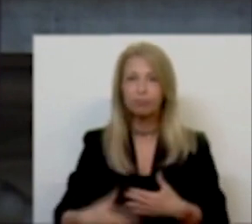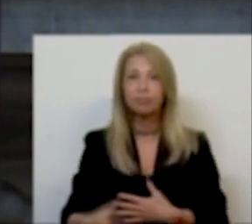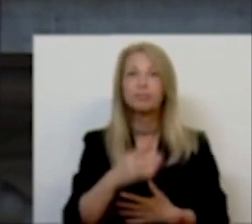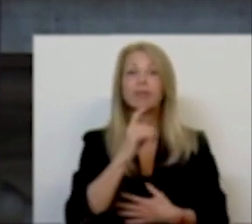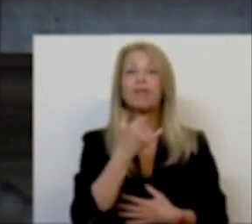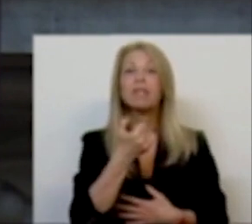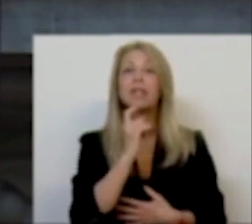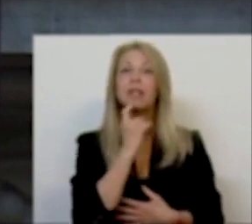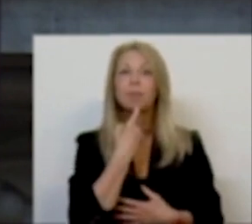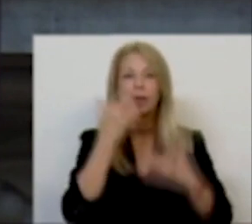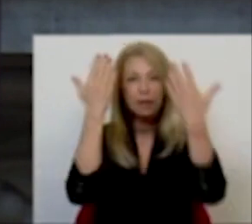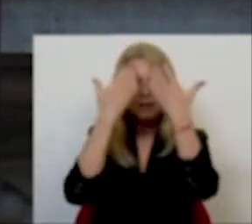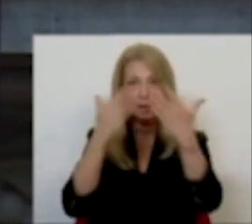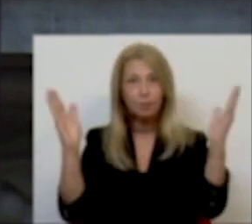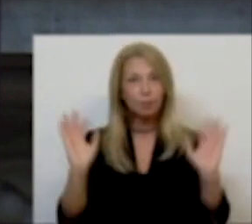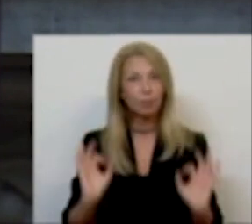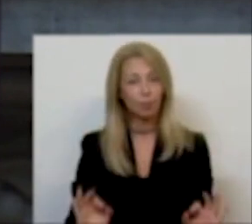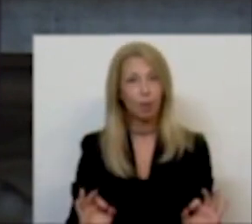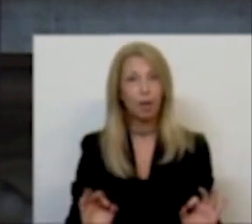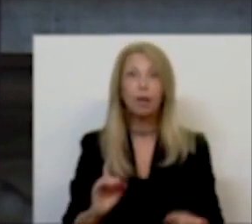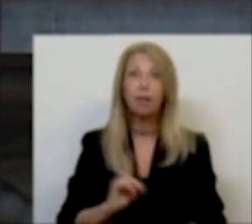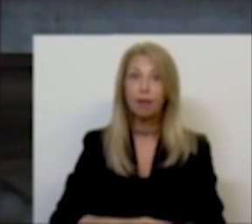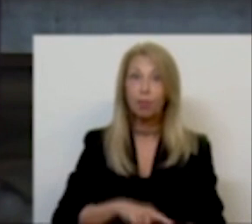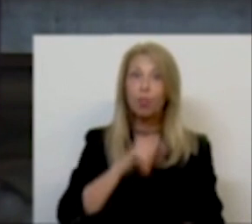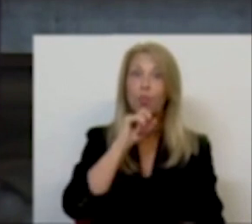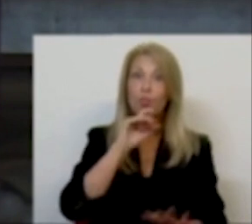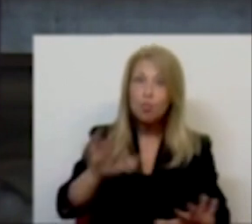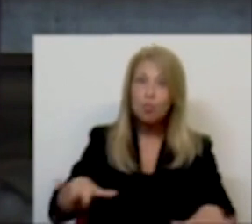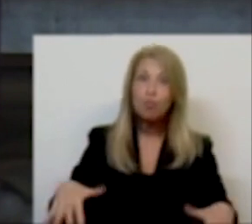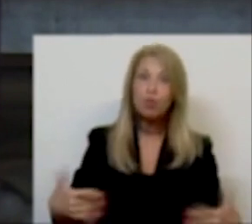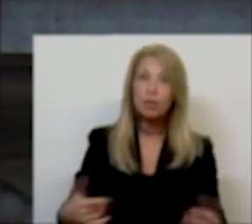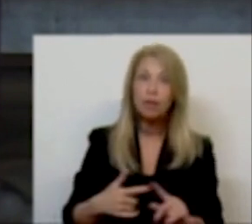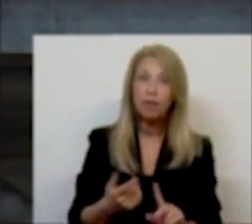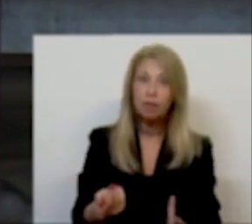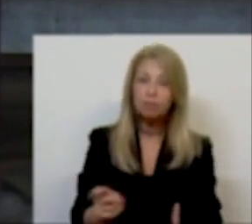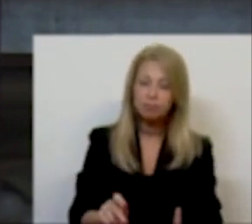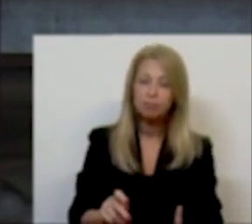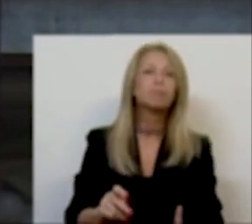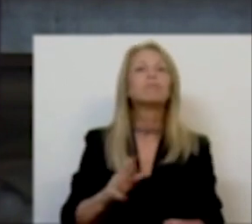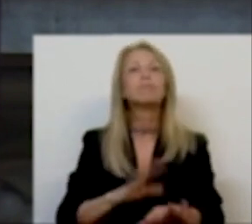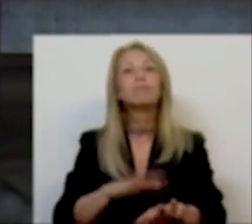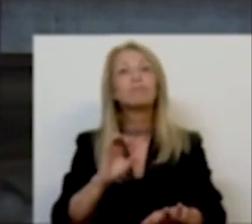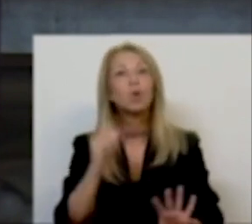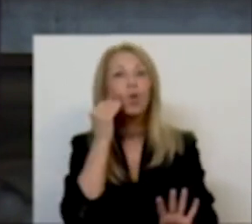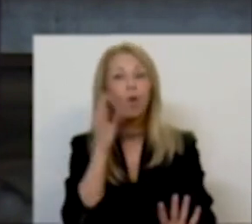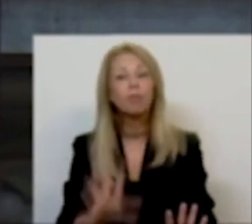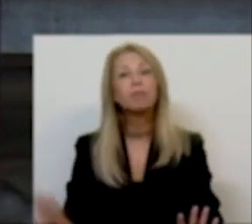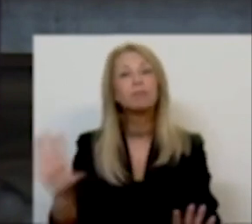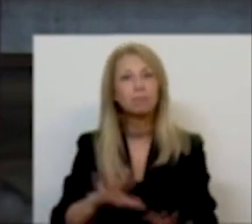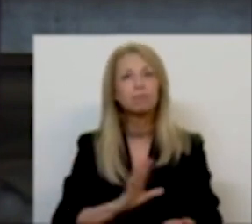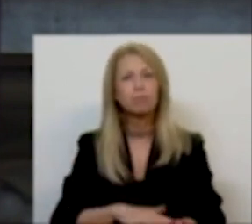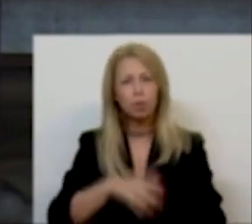Um momento só possível, quando foi e como foi, pela coragem dos determinados